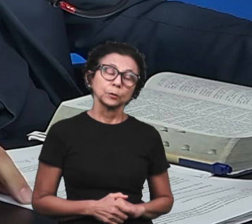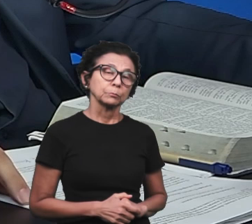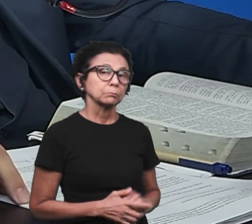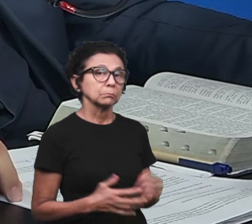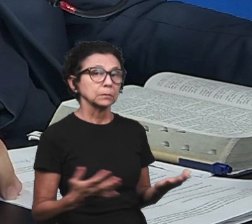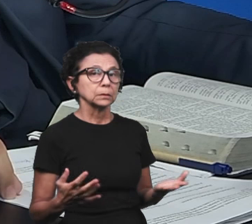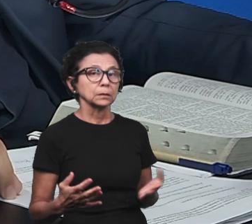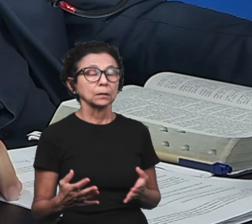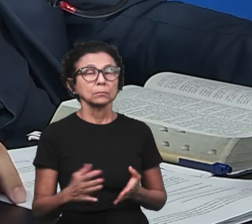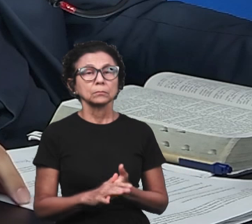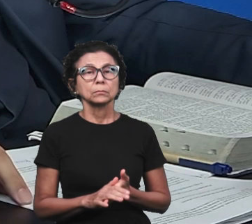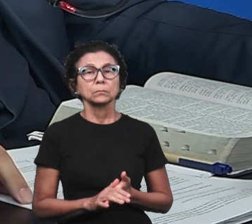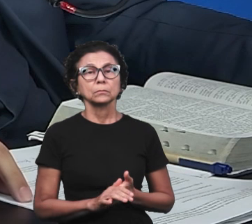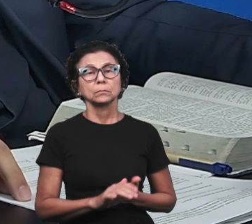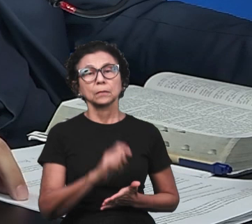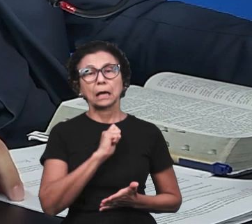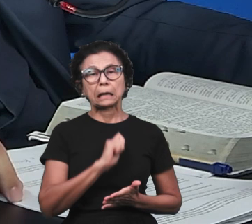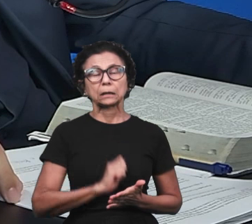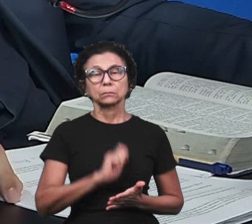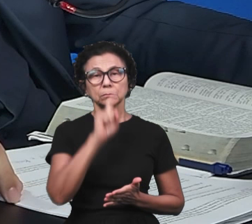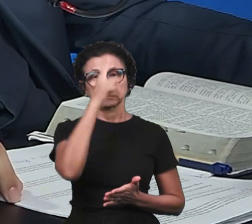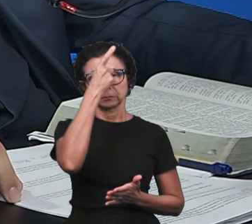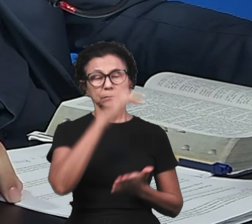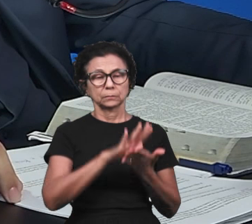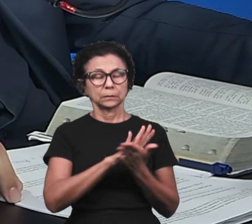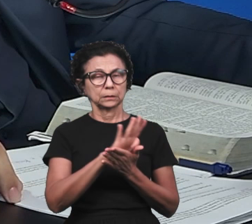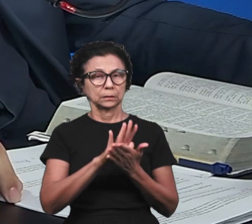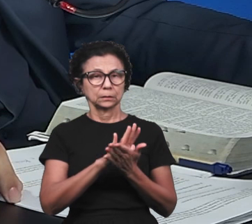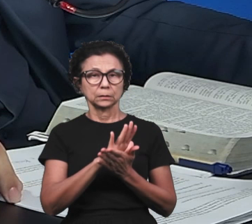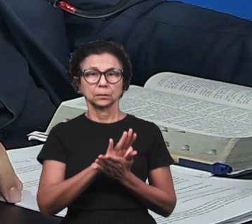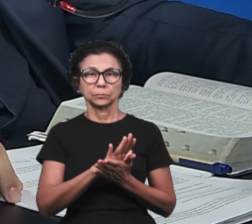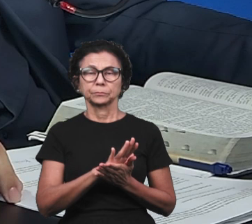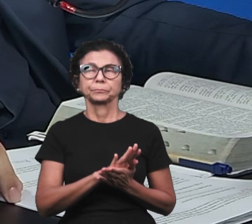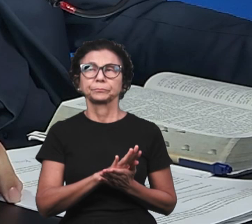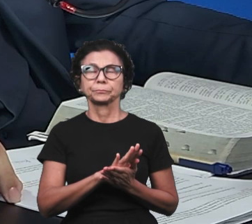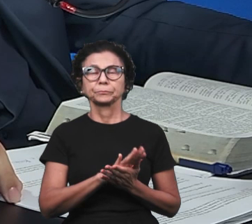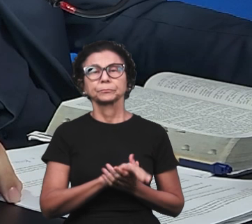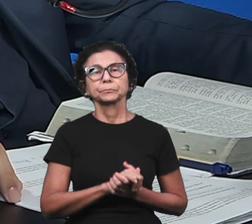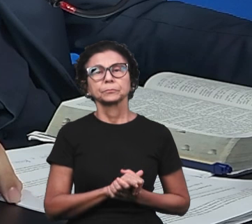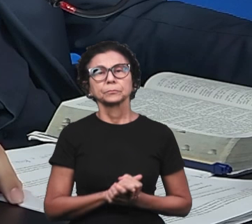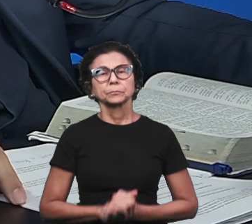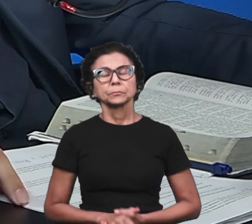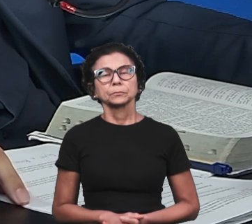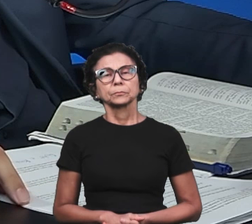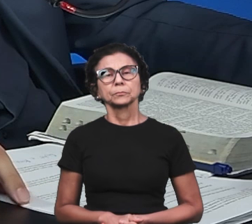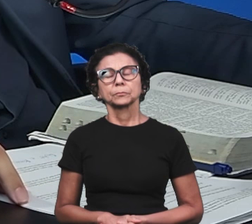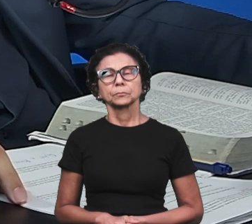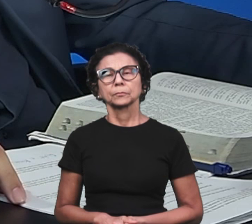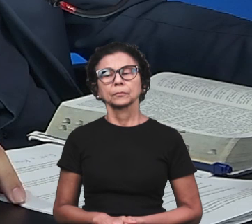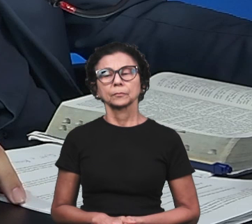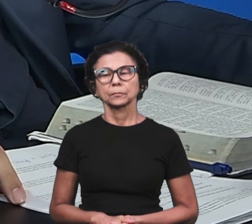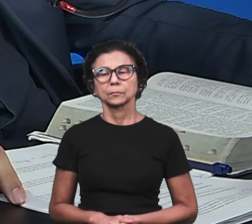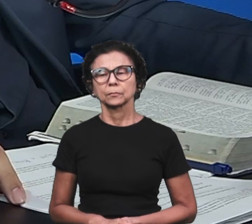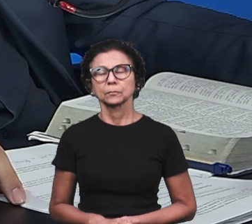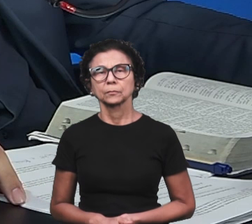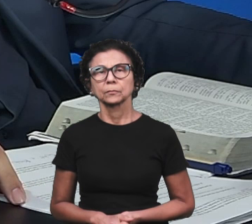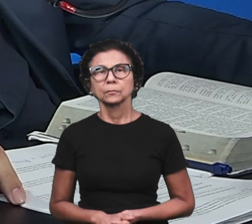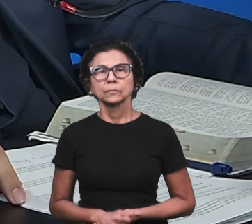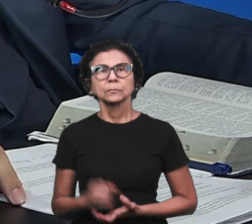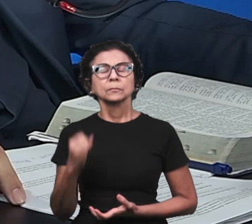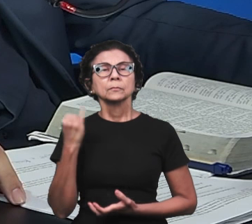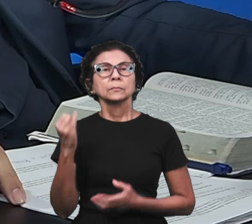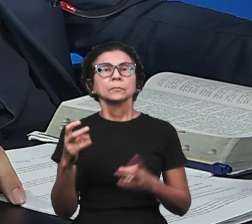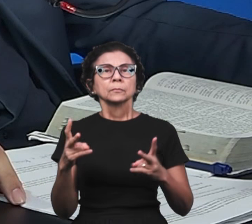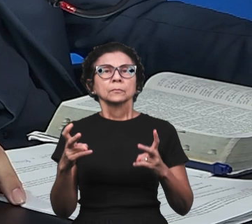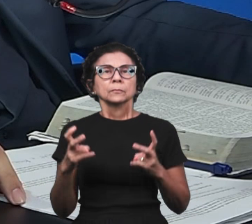então, nada de si mesmo. Era o porta-voz. É importante observar que